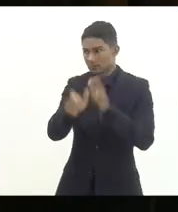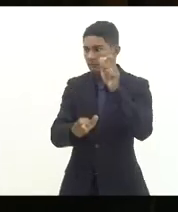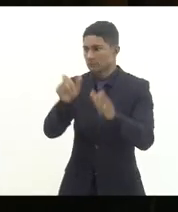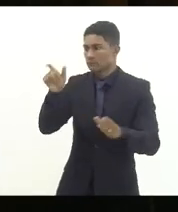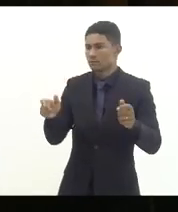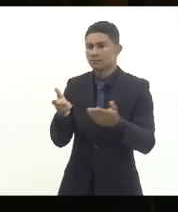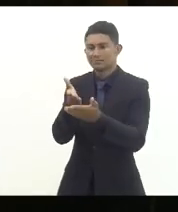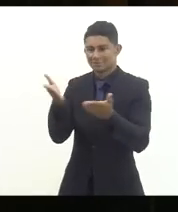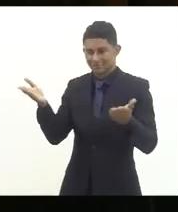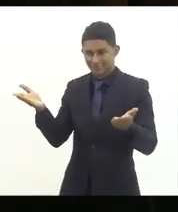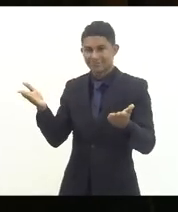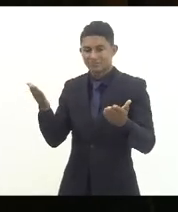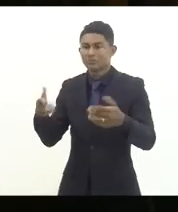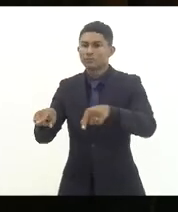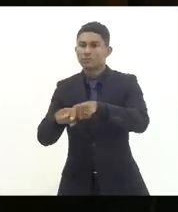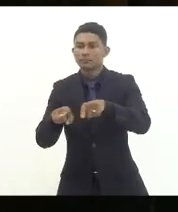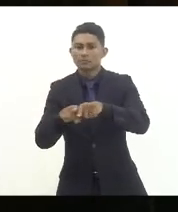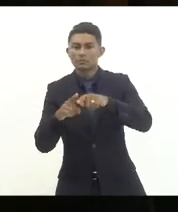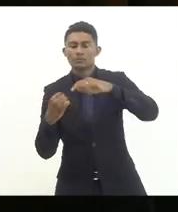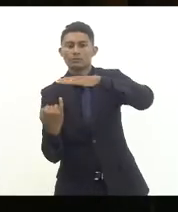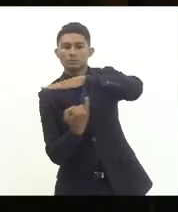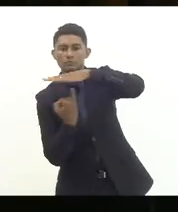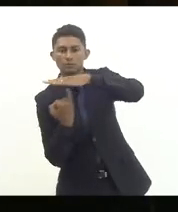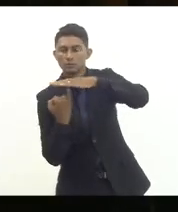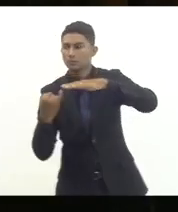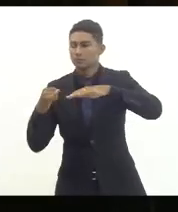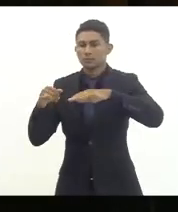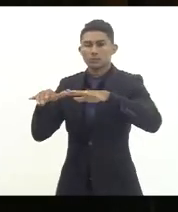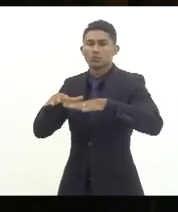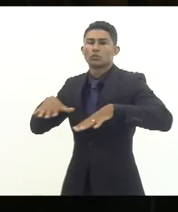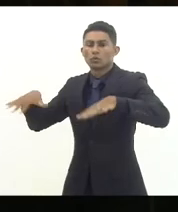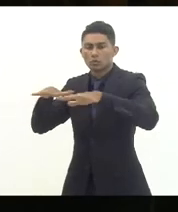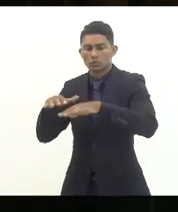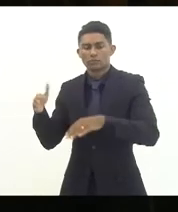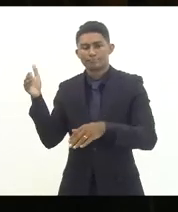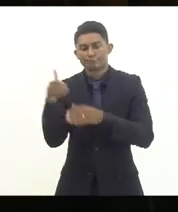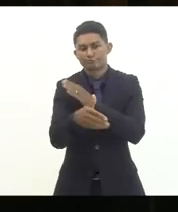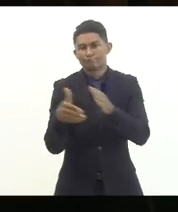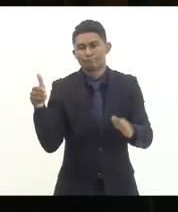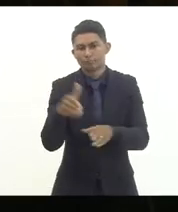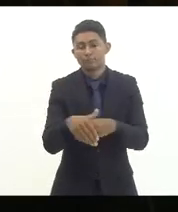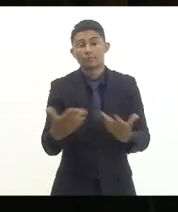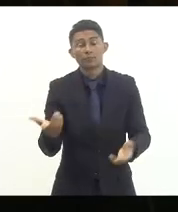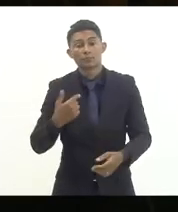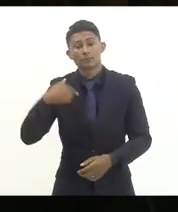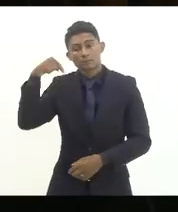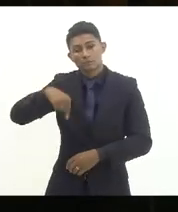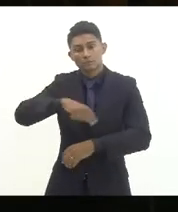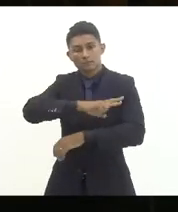personalidades e instituições. Então, eu venho aqui, não é,